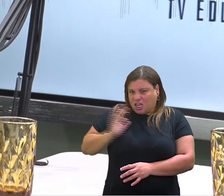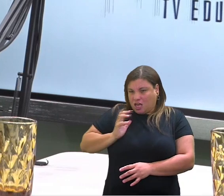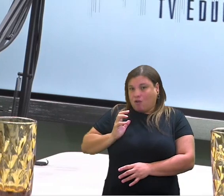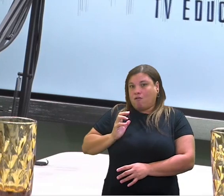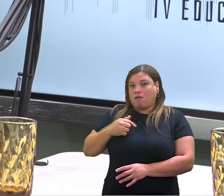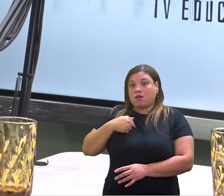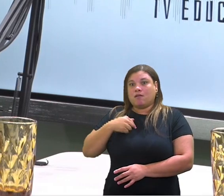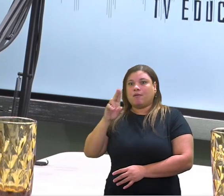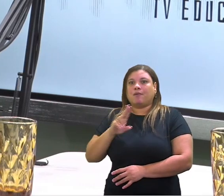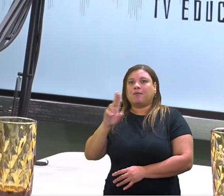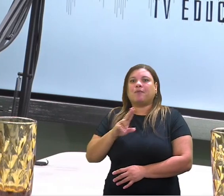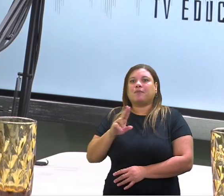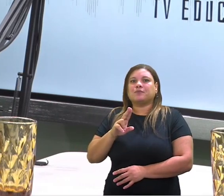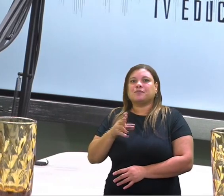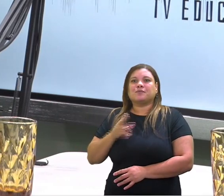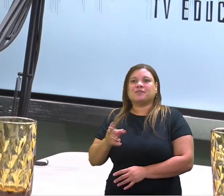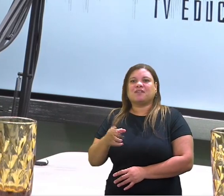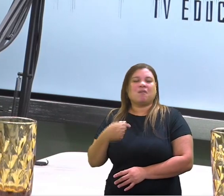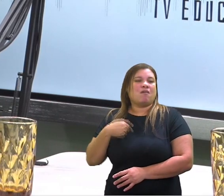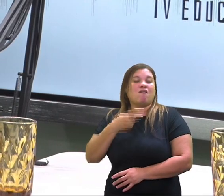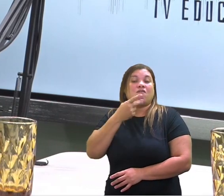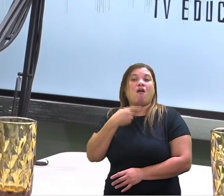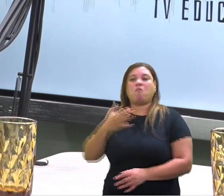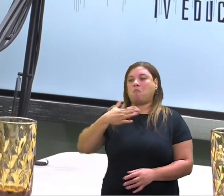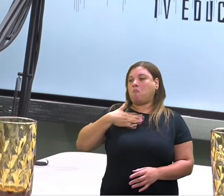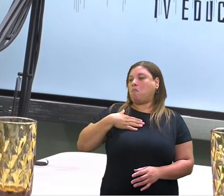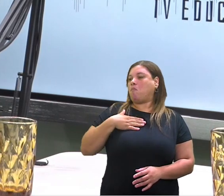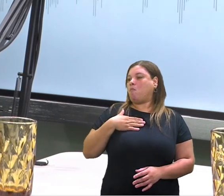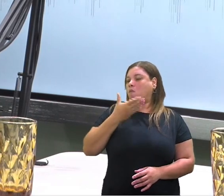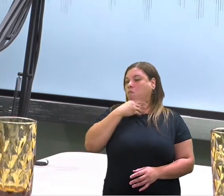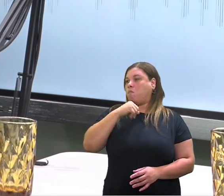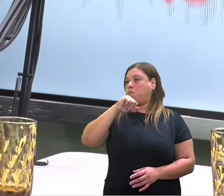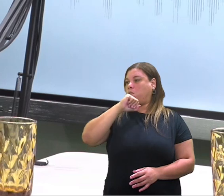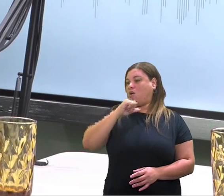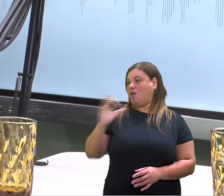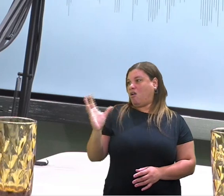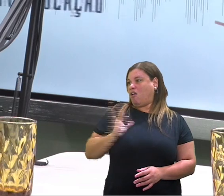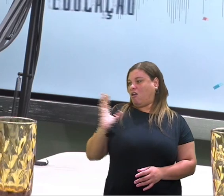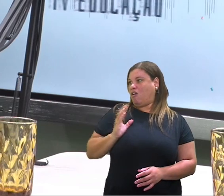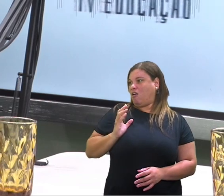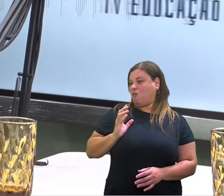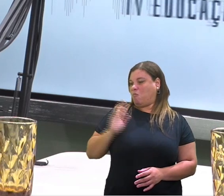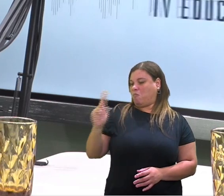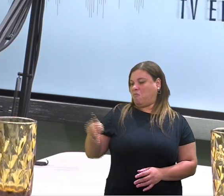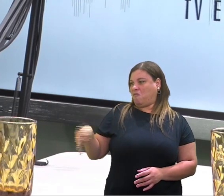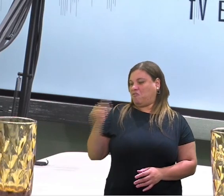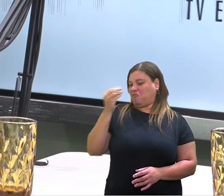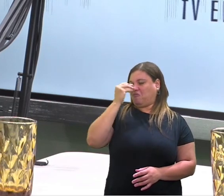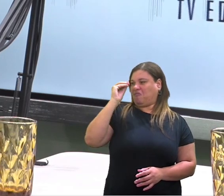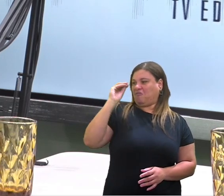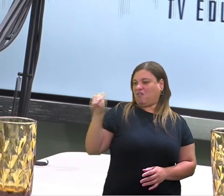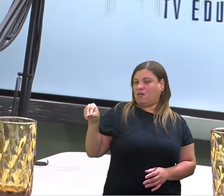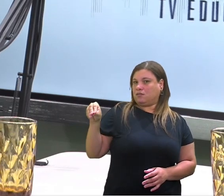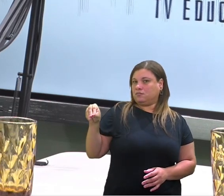aconteceu. Quando a ofensa surgiu. E uma outra coisa interessante do desacato, que também é em razão da função. Por exemplo,